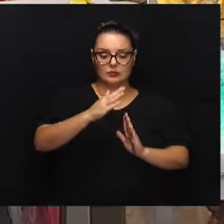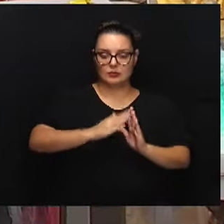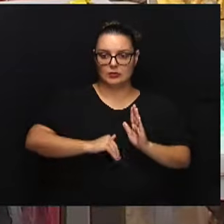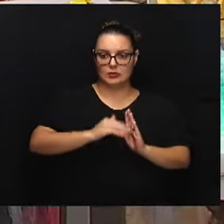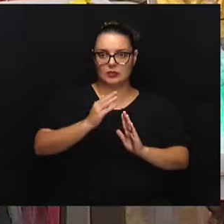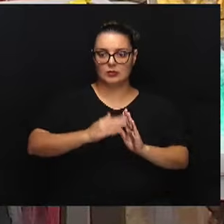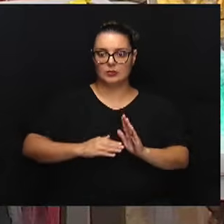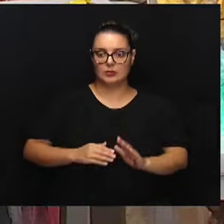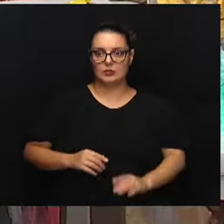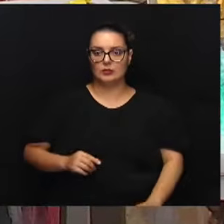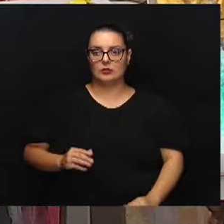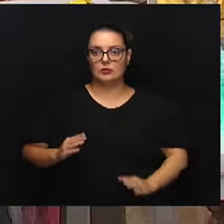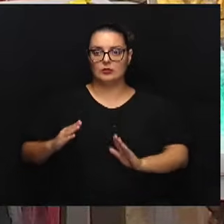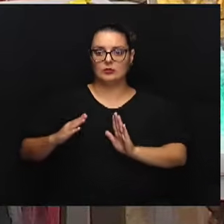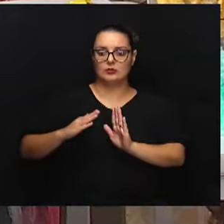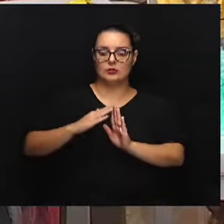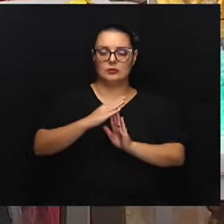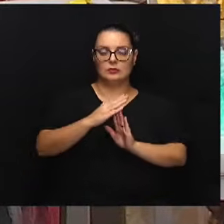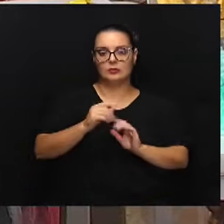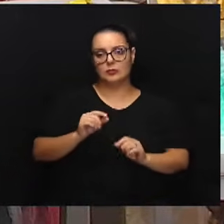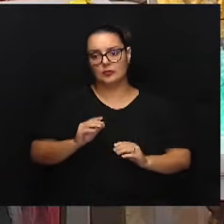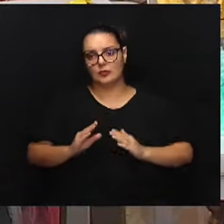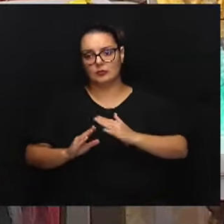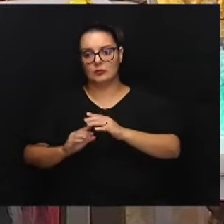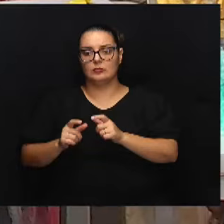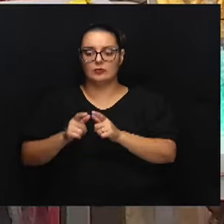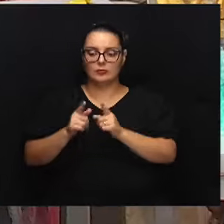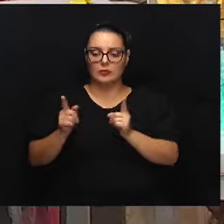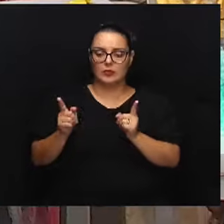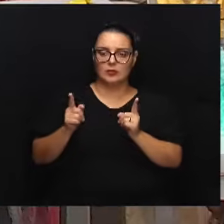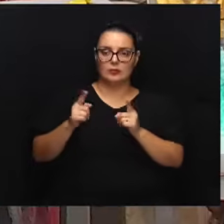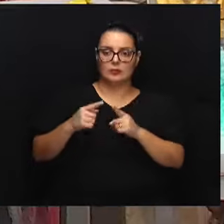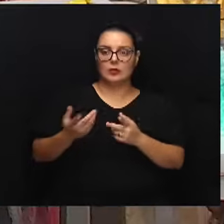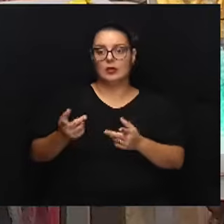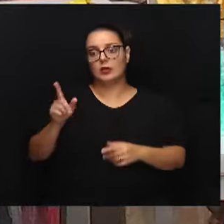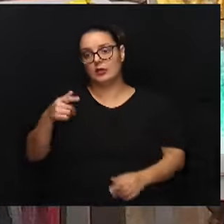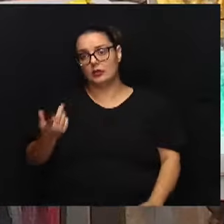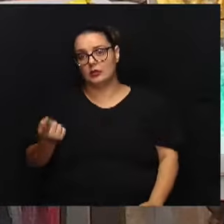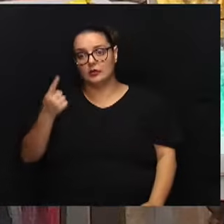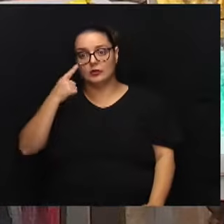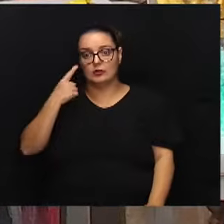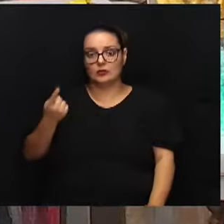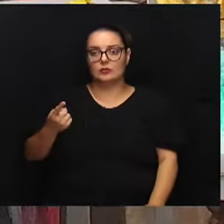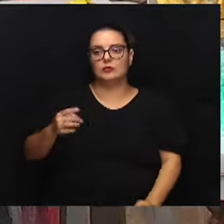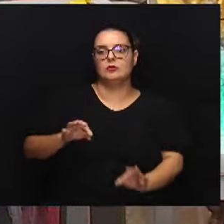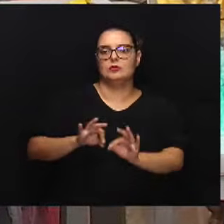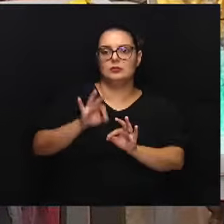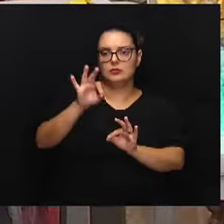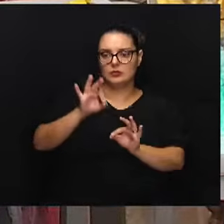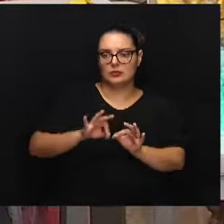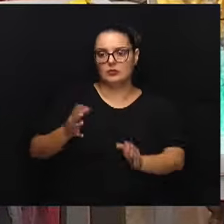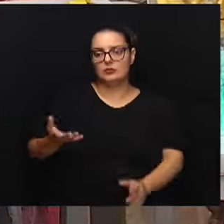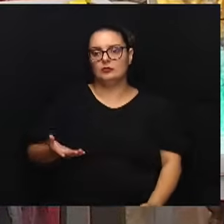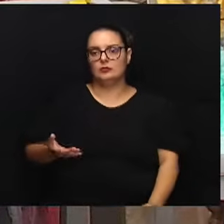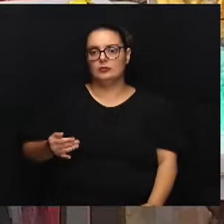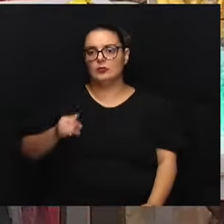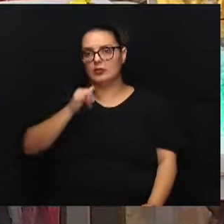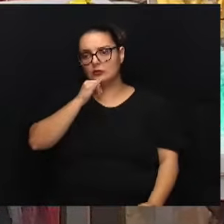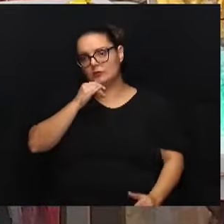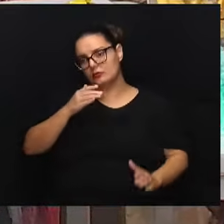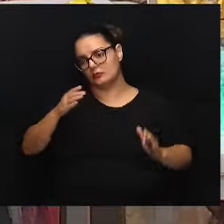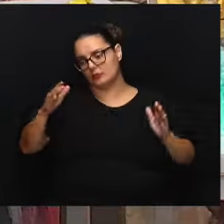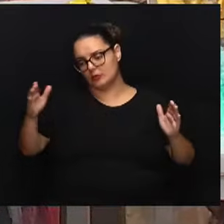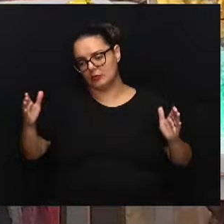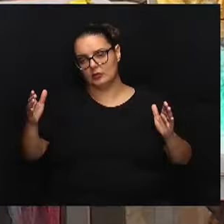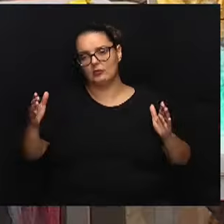pouquinho mais fino, outro um pouquinho mais grosso. Tá. Cabe vocês com relação à intuição do tamanho, né? Por exemplo, se for pintar uma tela maior,